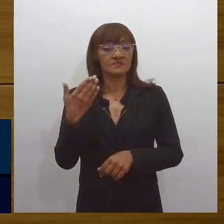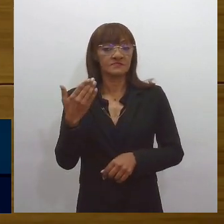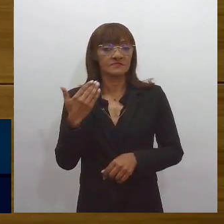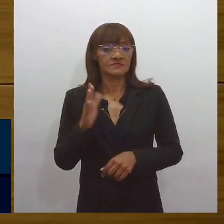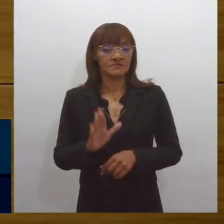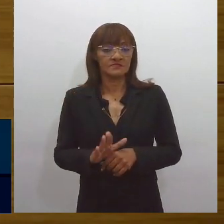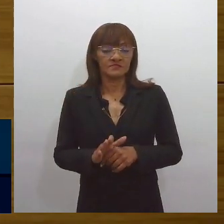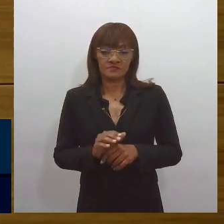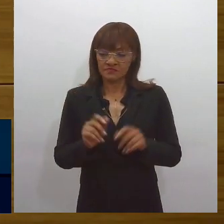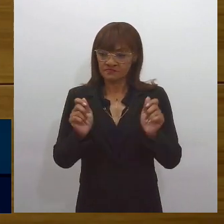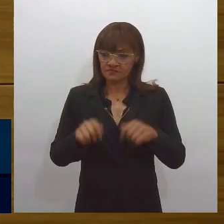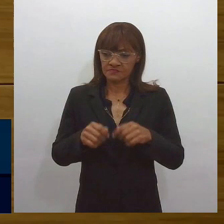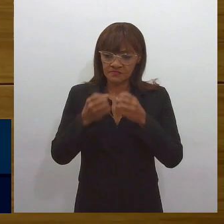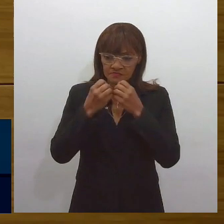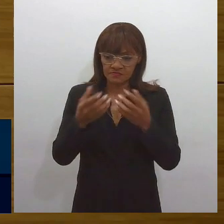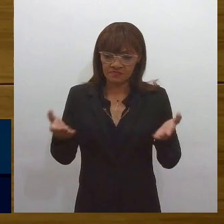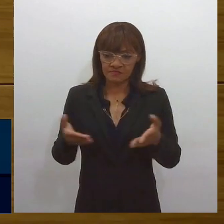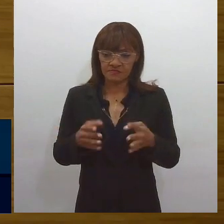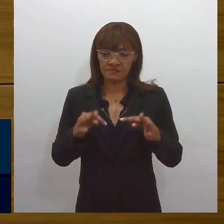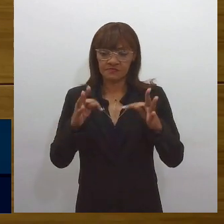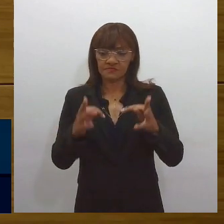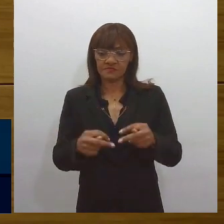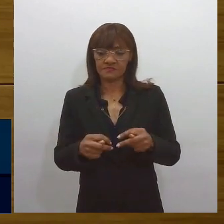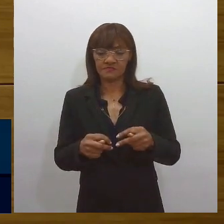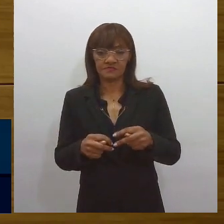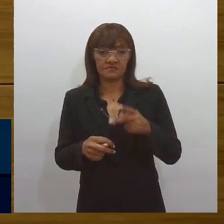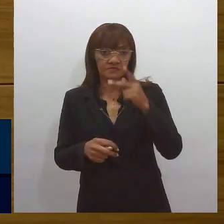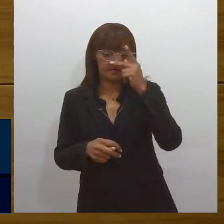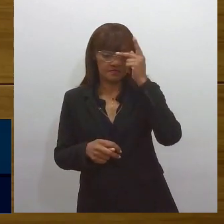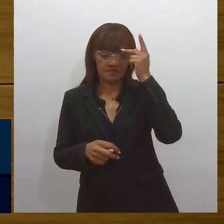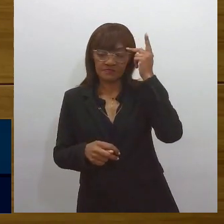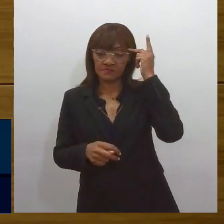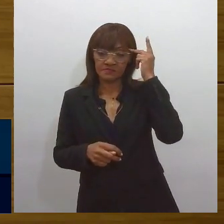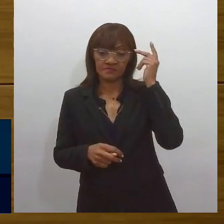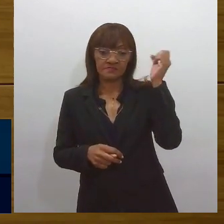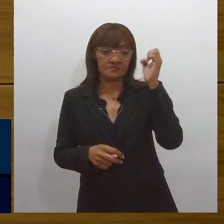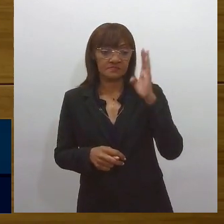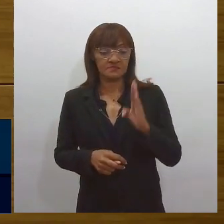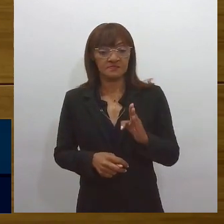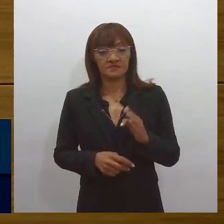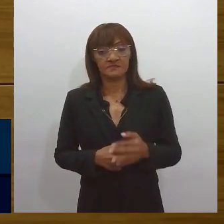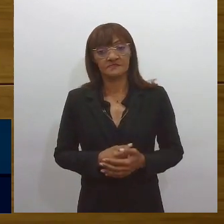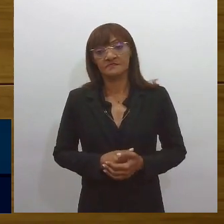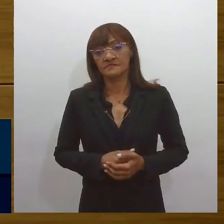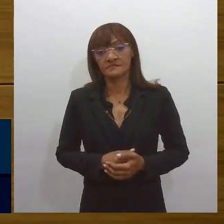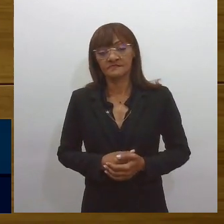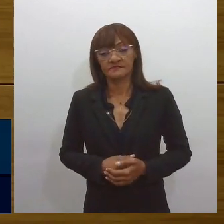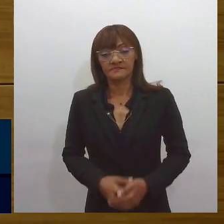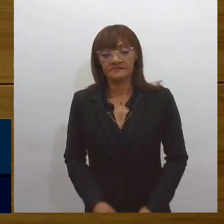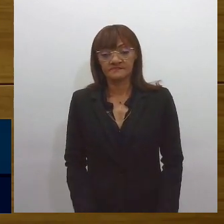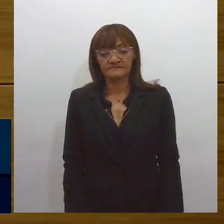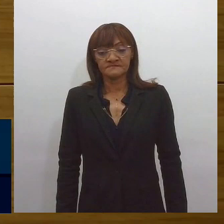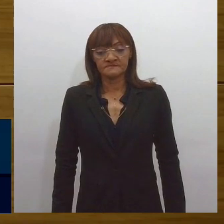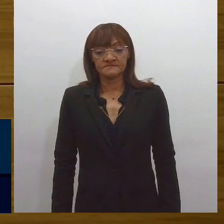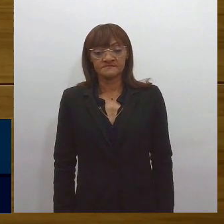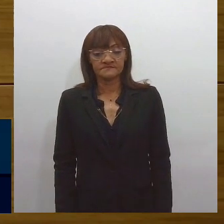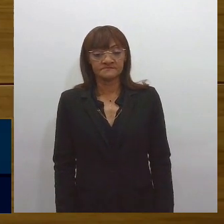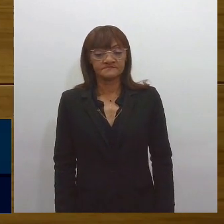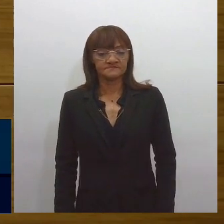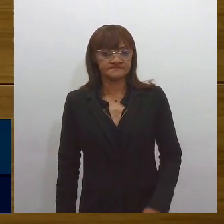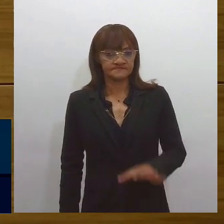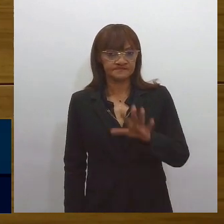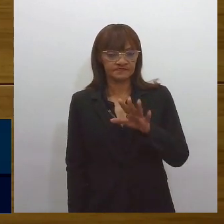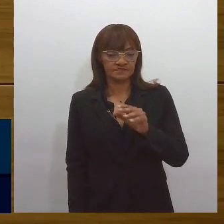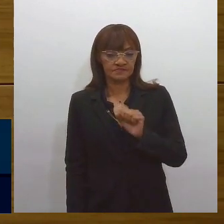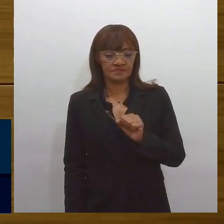da do rodoviarismo brasileiro sobre a 101 Norte o que que tava acontecendo né no final do do